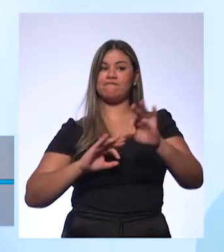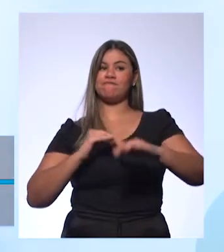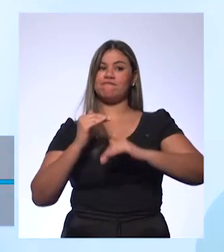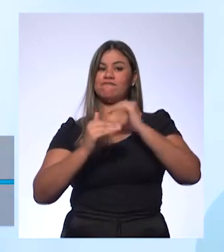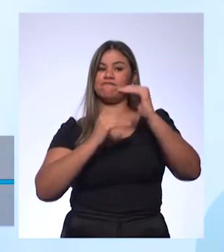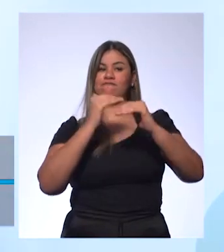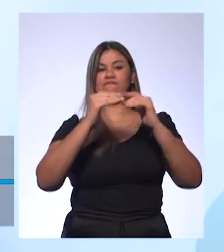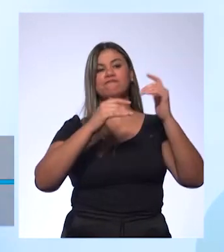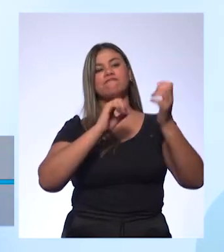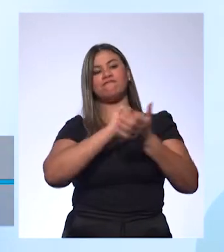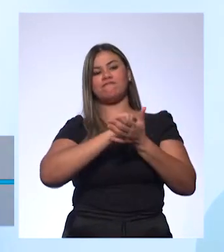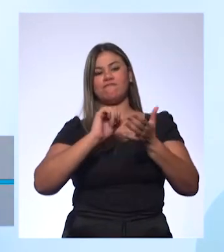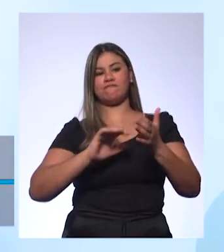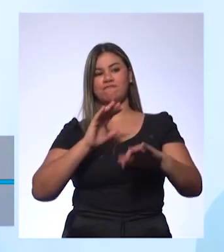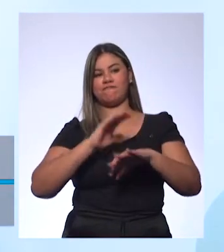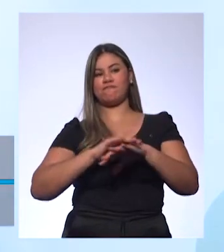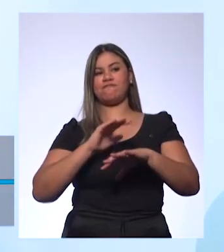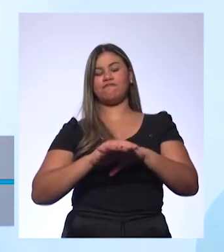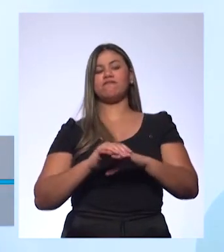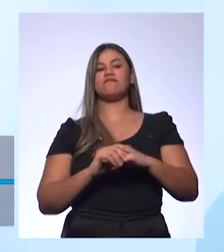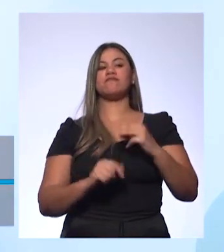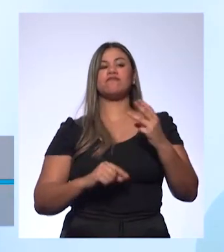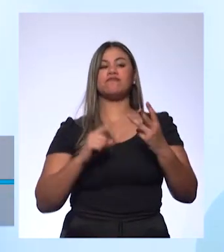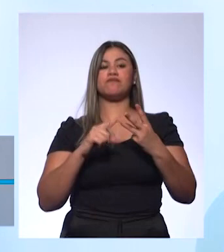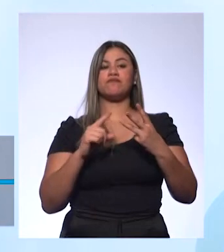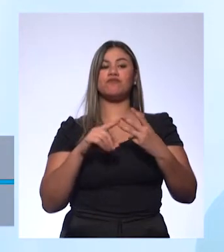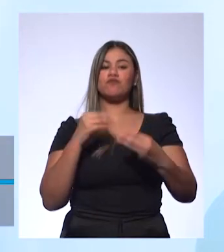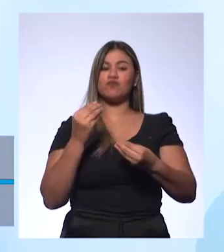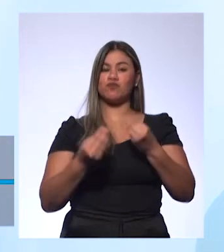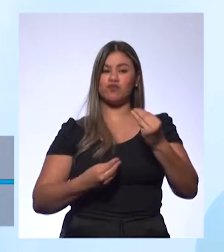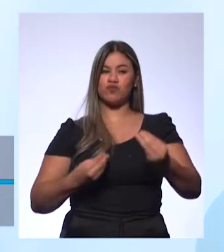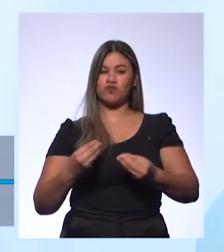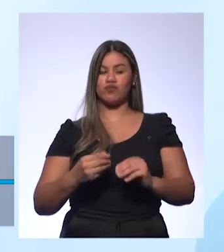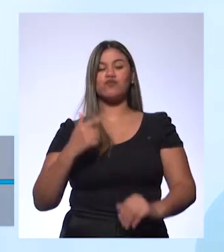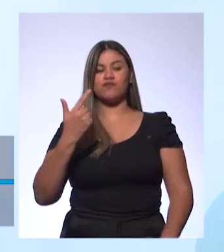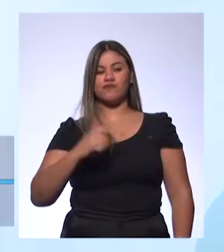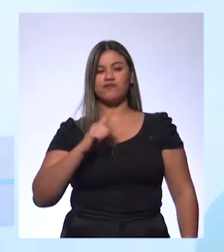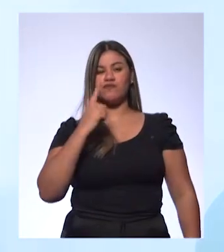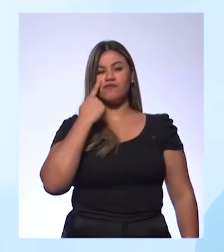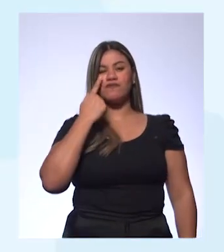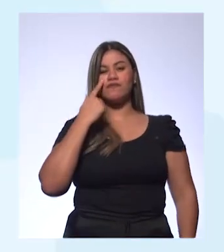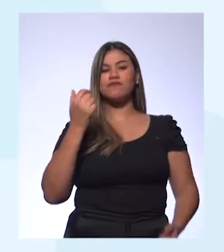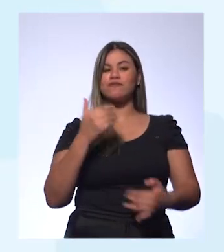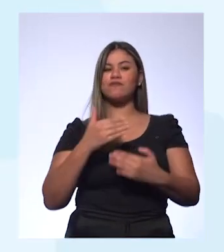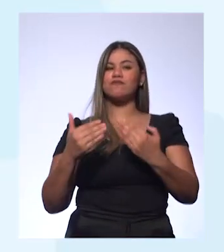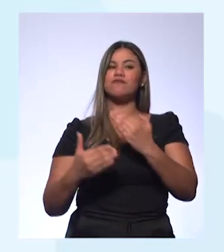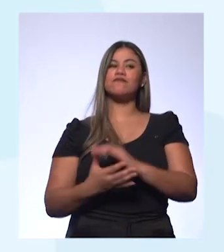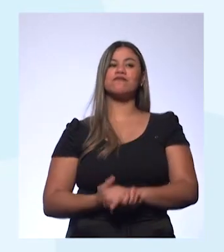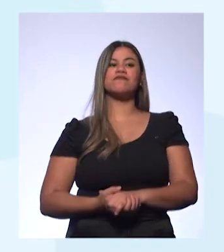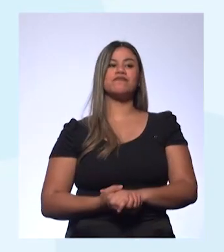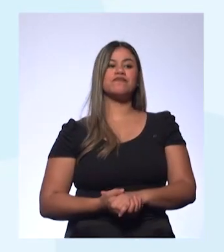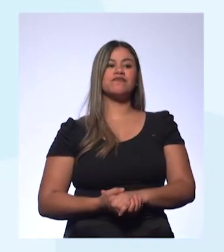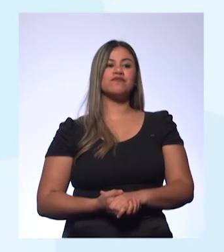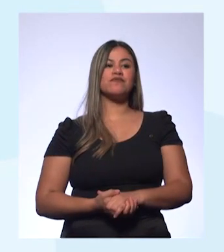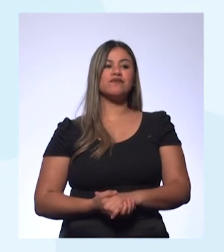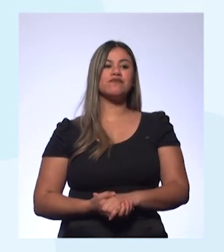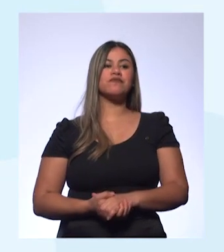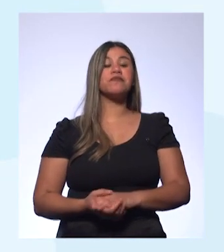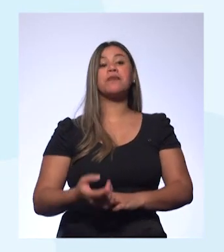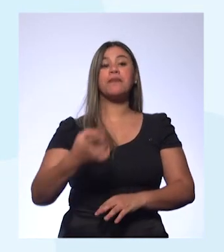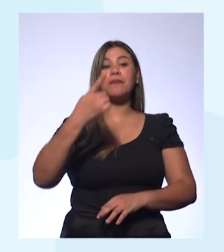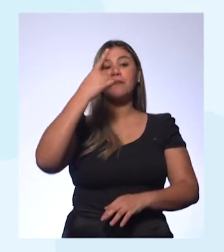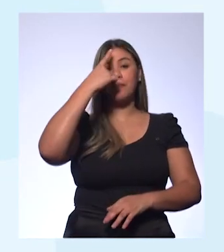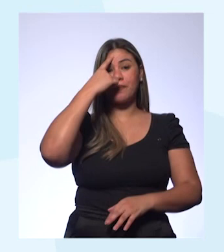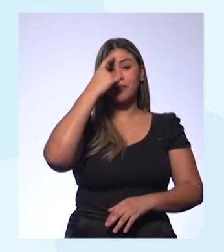o início da resposta para como dar certo. Então, você é o técnico. Olhem aí nosso próximo slide.